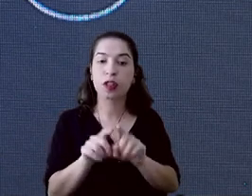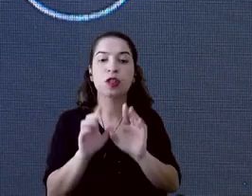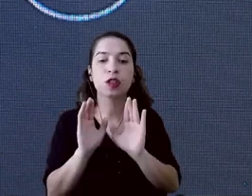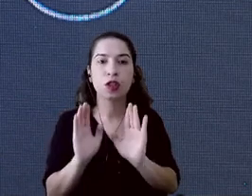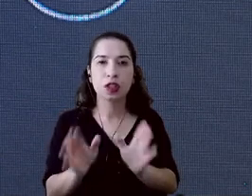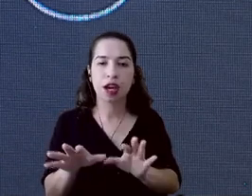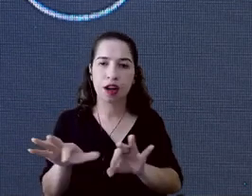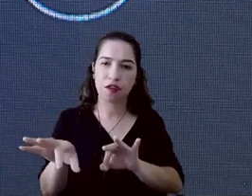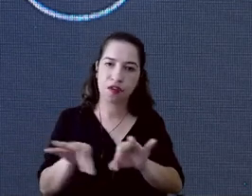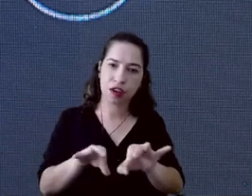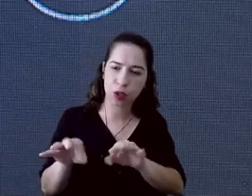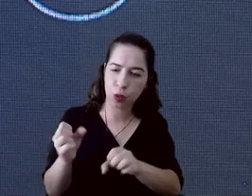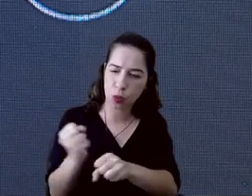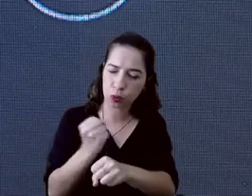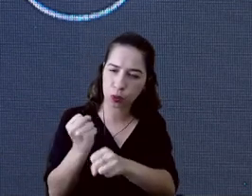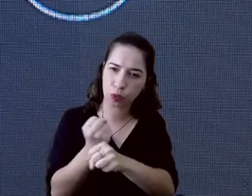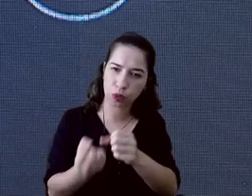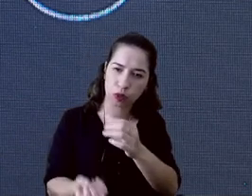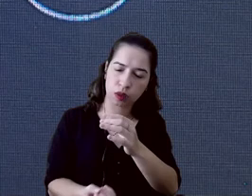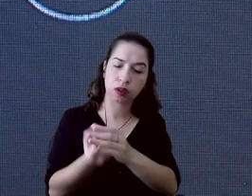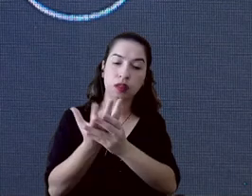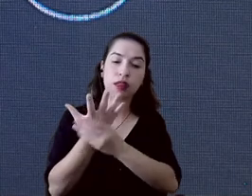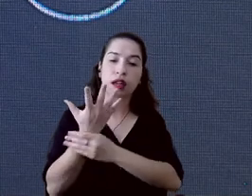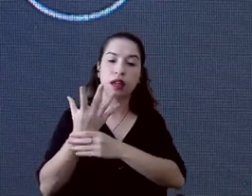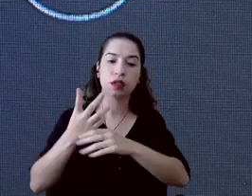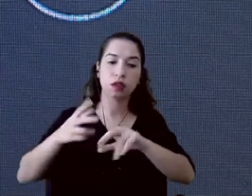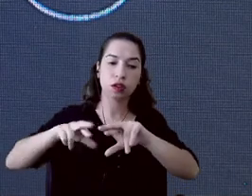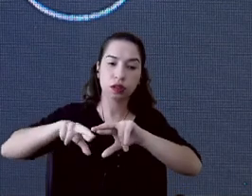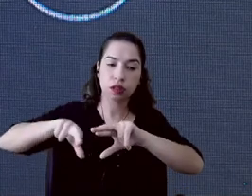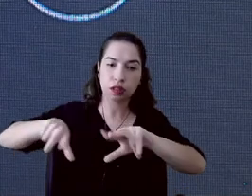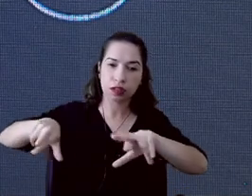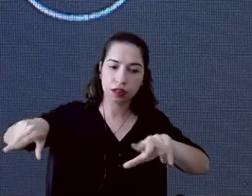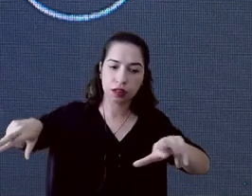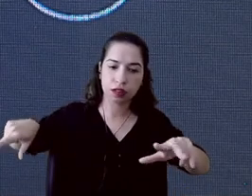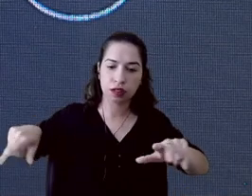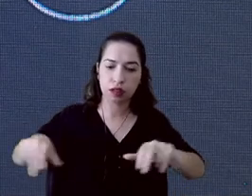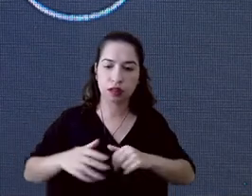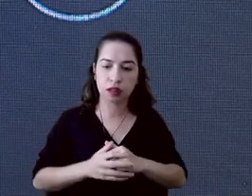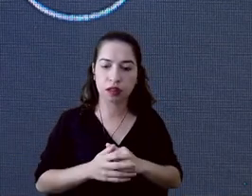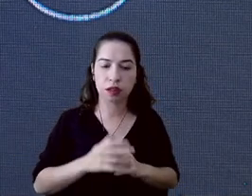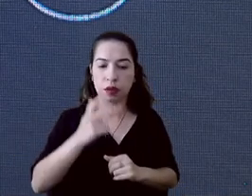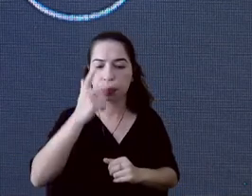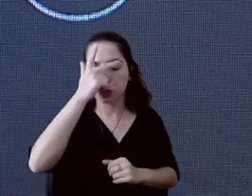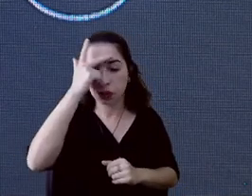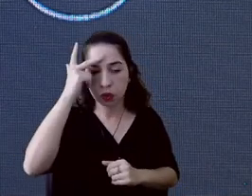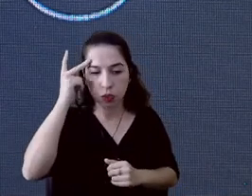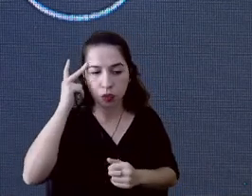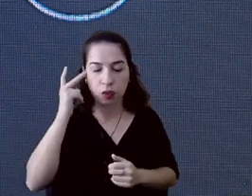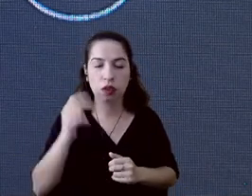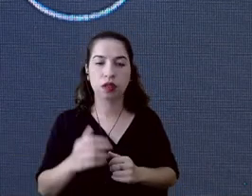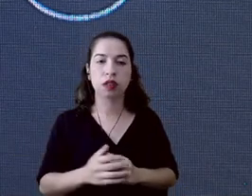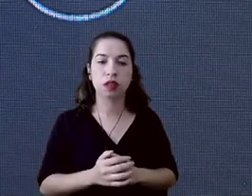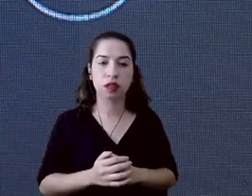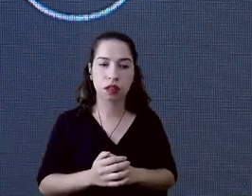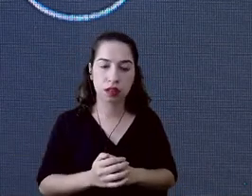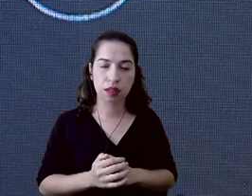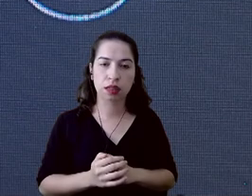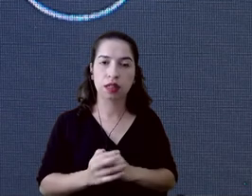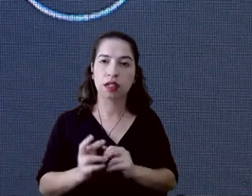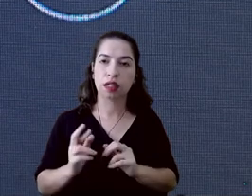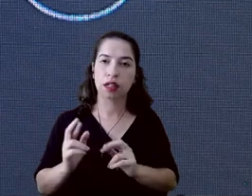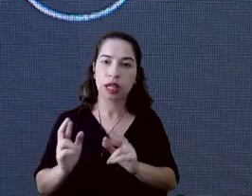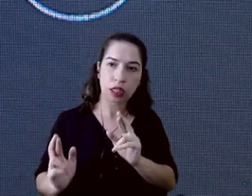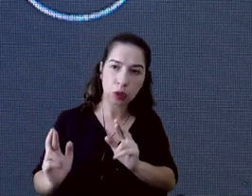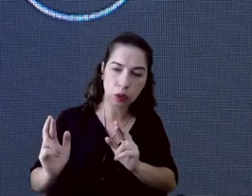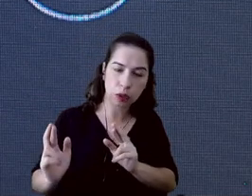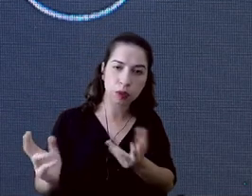todo esse essa essa pegada de pessoas de relacionamento de parcerias porque